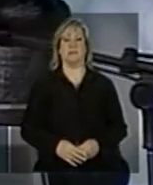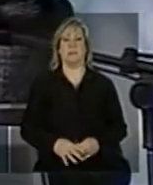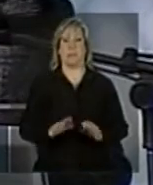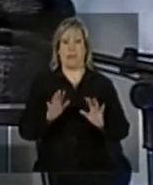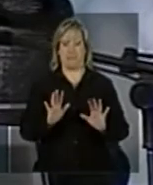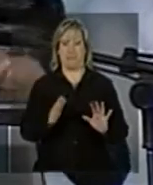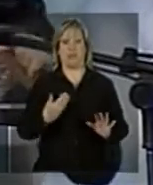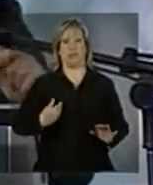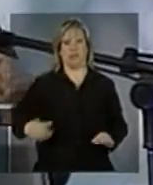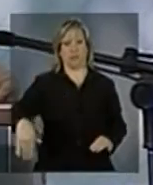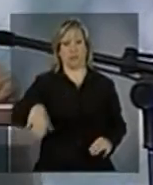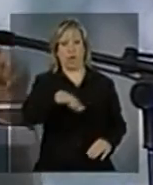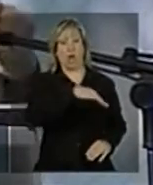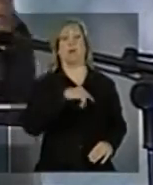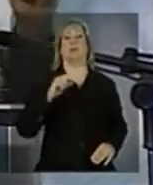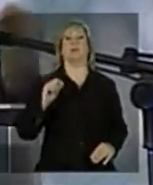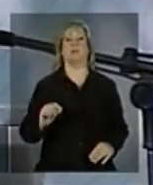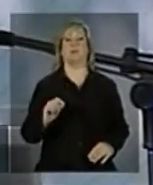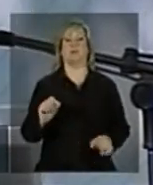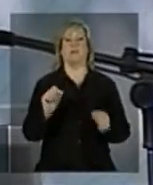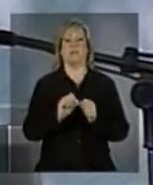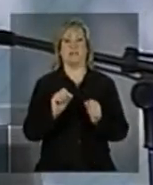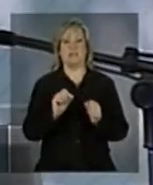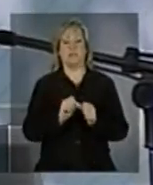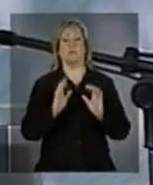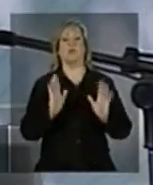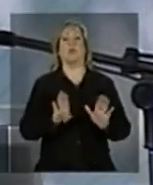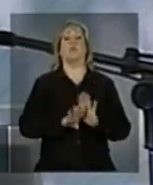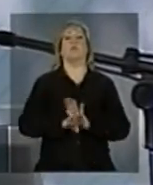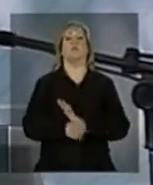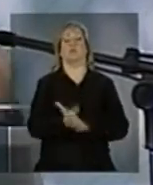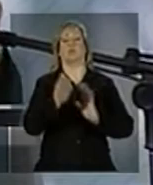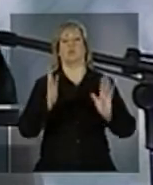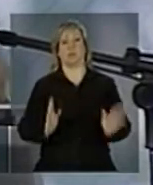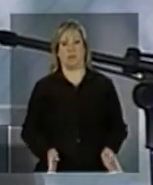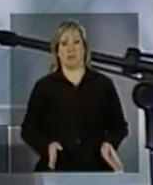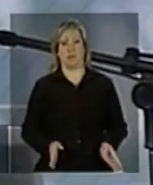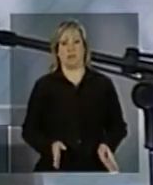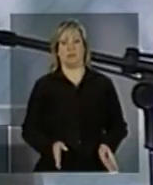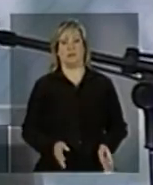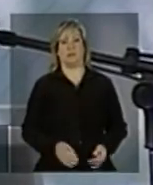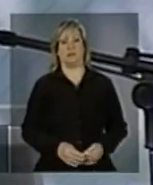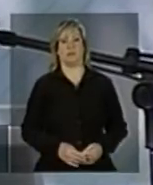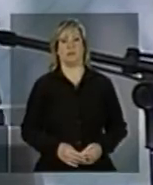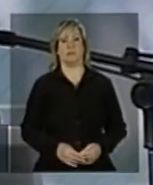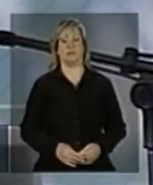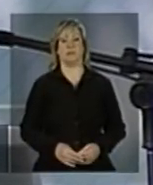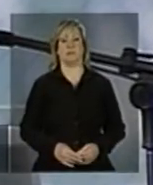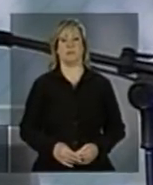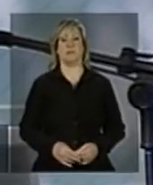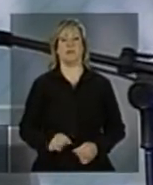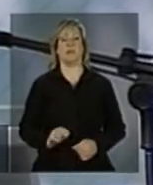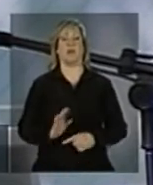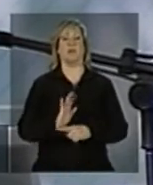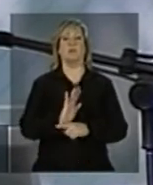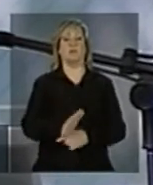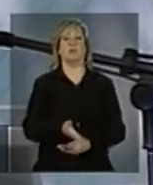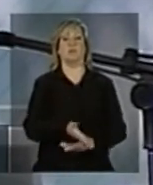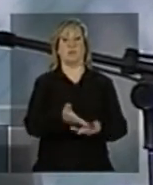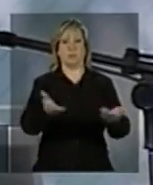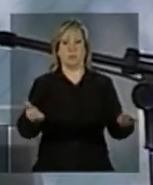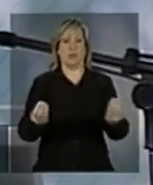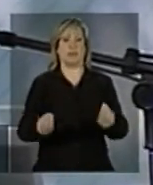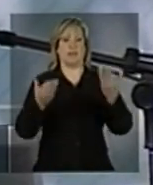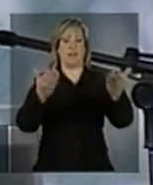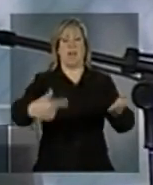Nós que fizemos o círculo virtuoso de elevar milhões de brasileiros às